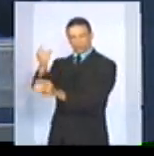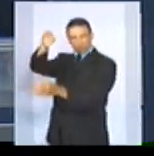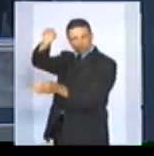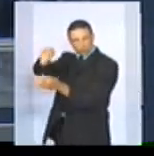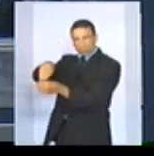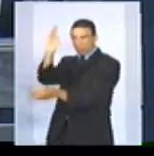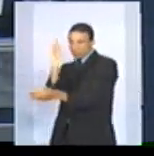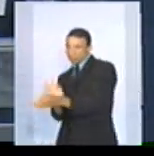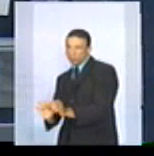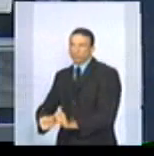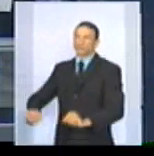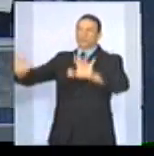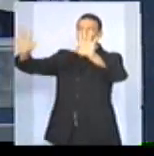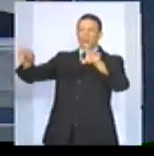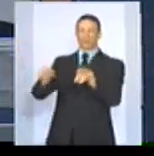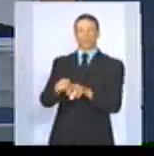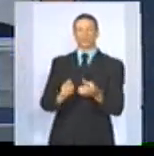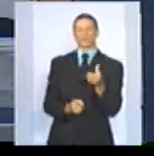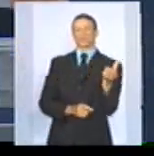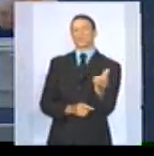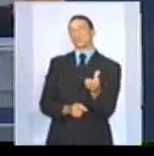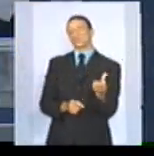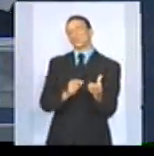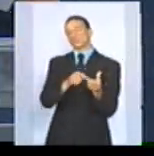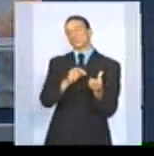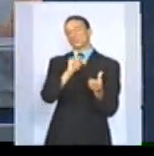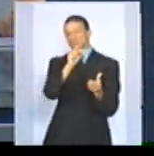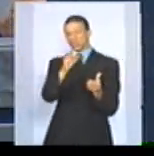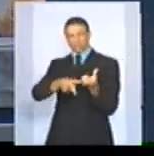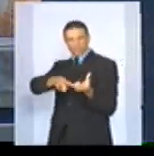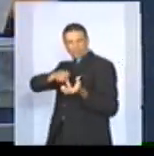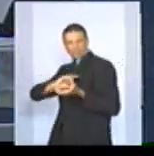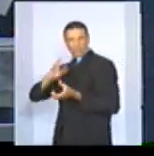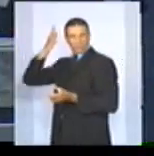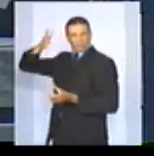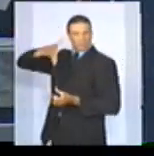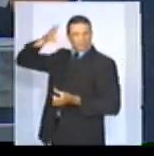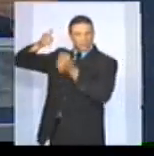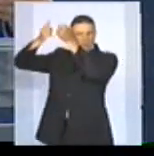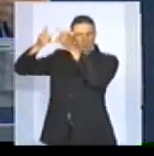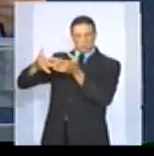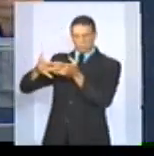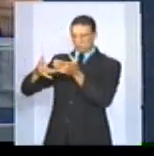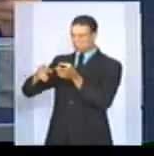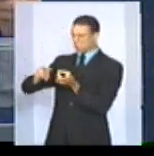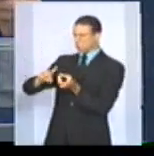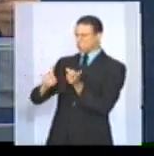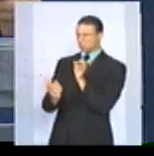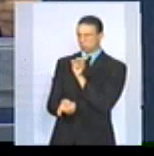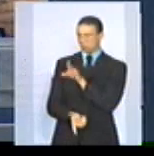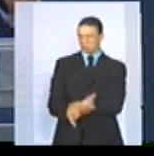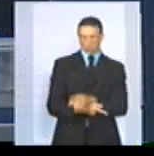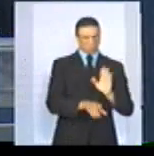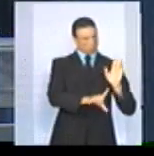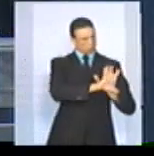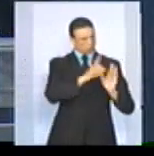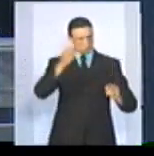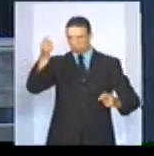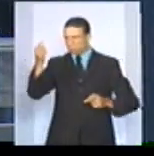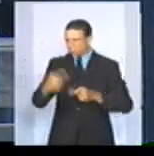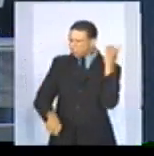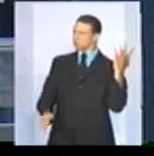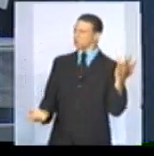e sexto então encontro inclusive do que foi colocado aqui anteriormente mas de forma contrária é o que tá na lei